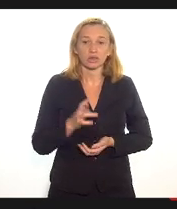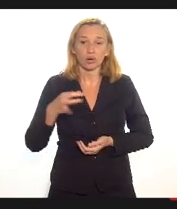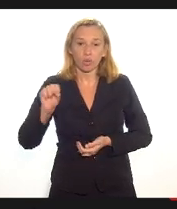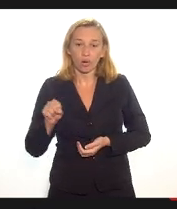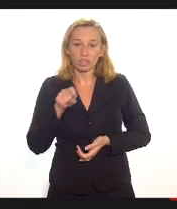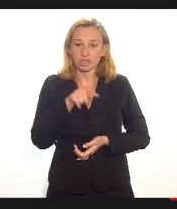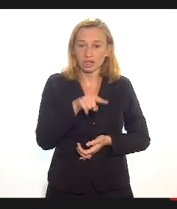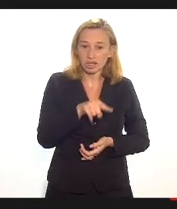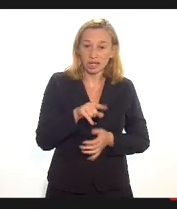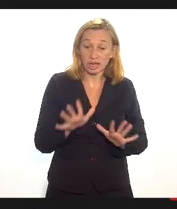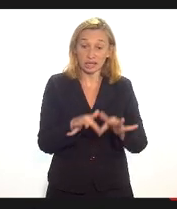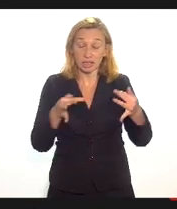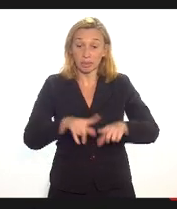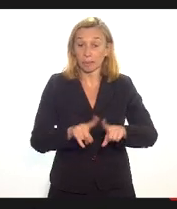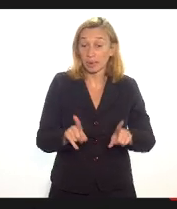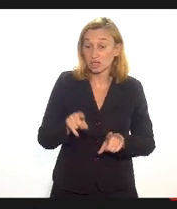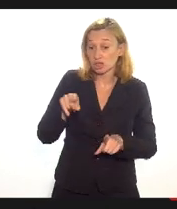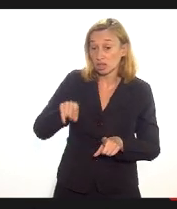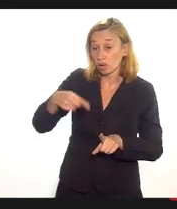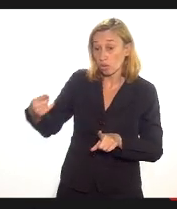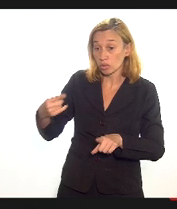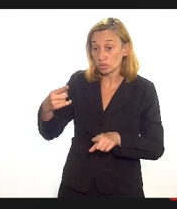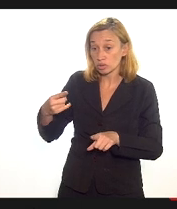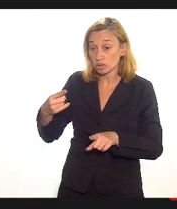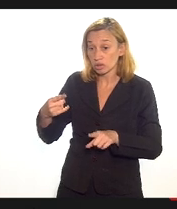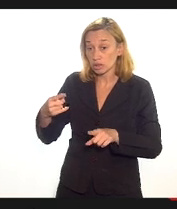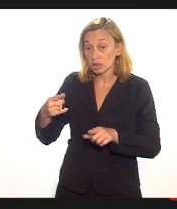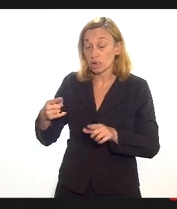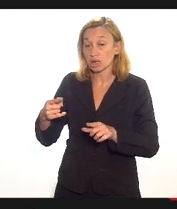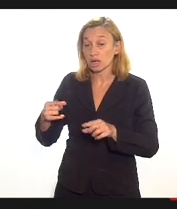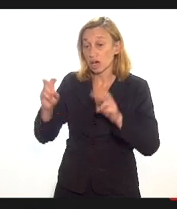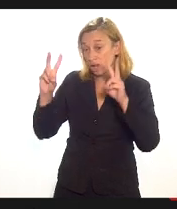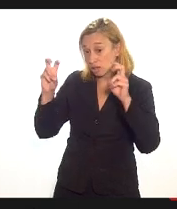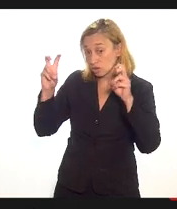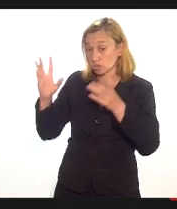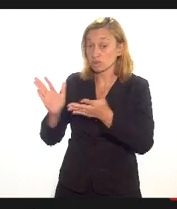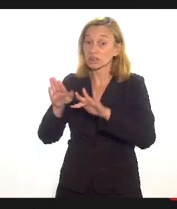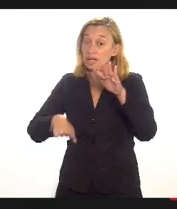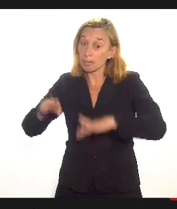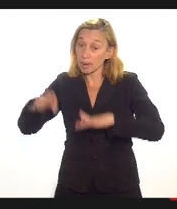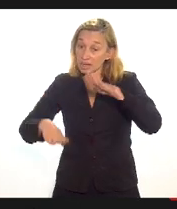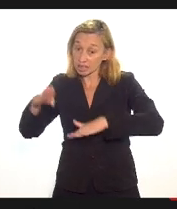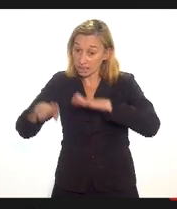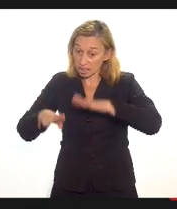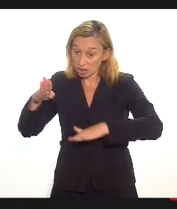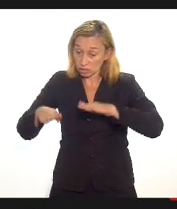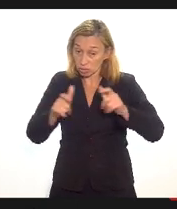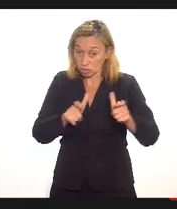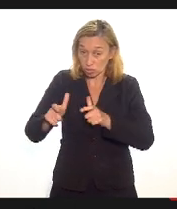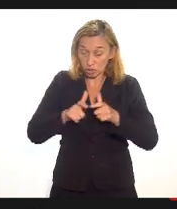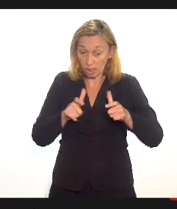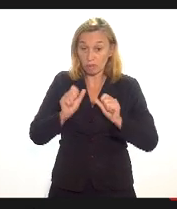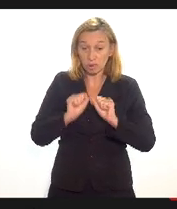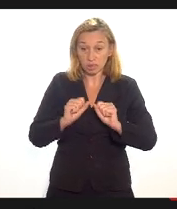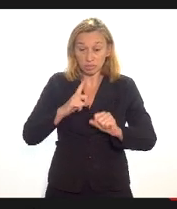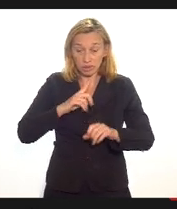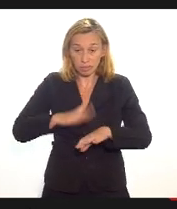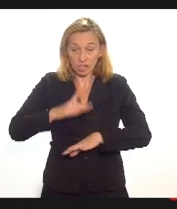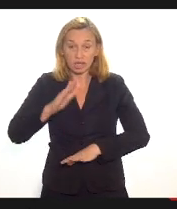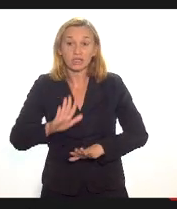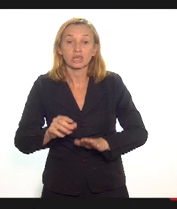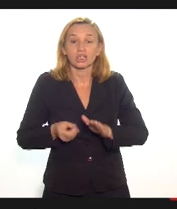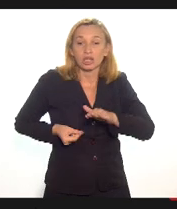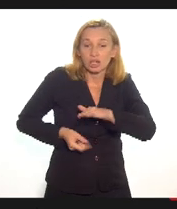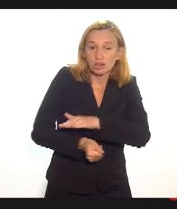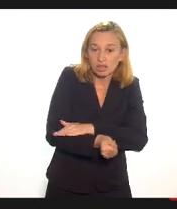caso é mais simples, mas tem aquelas questões que a doutora Magda colocou, que dependendo da quantidade de campos, etc., nós poderemos ter. Investimento em